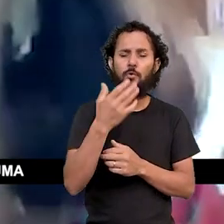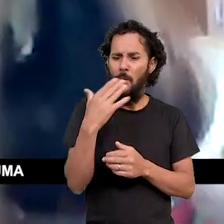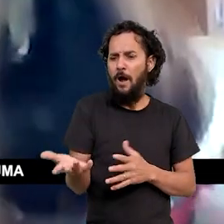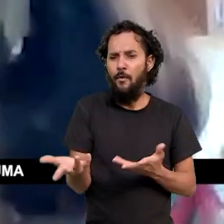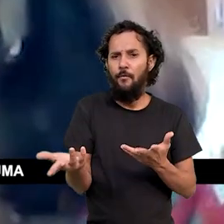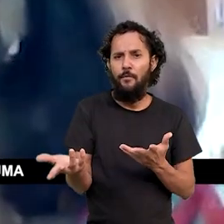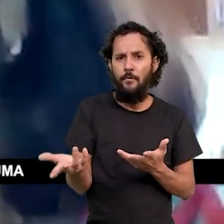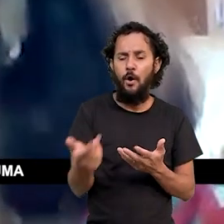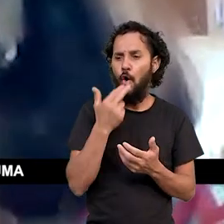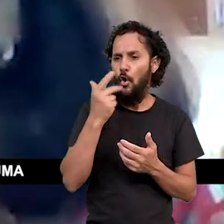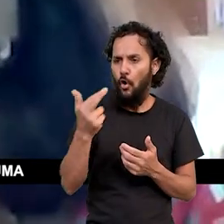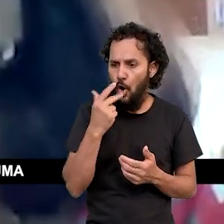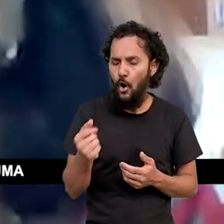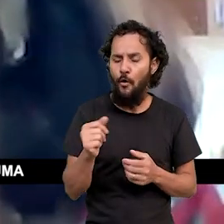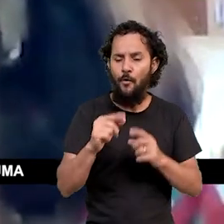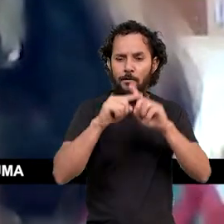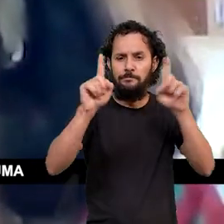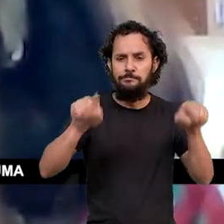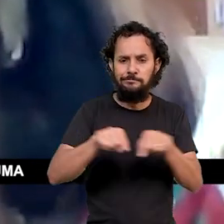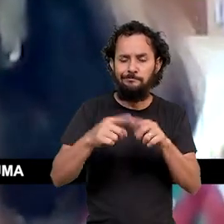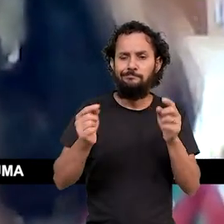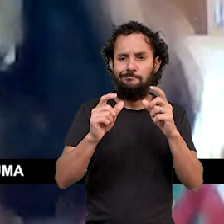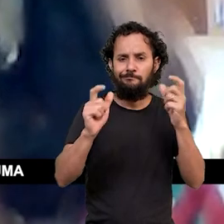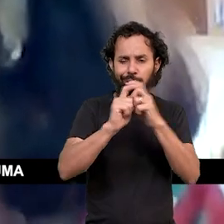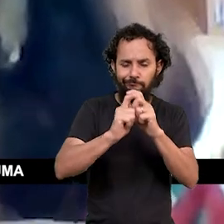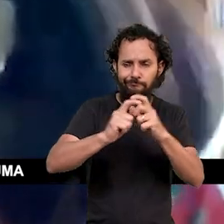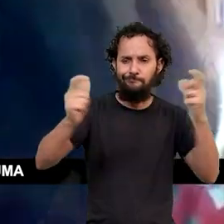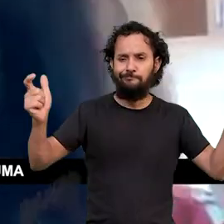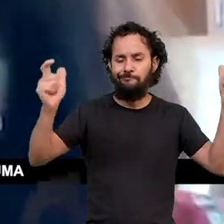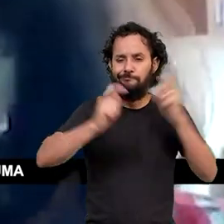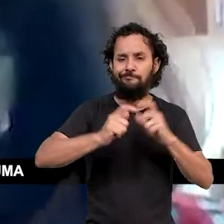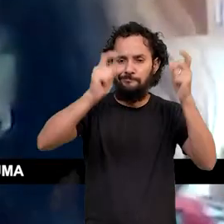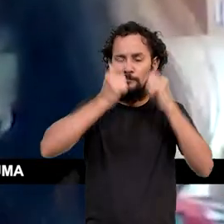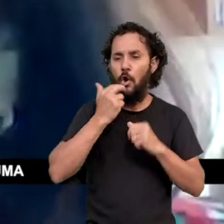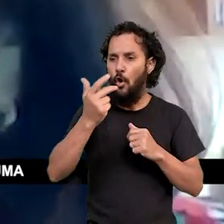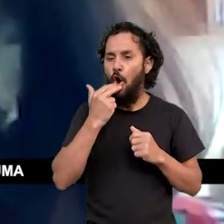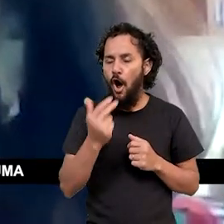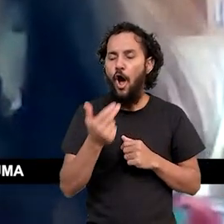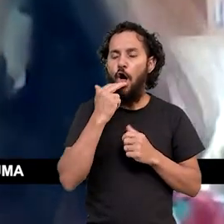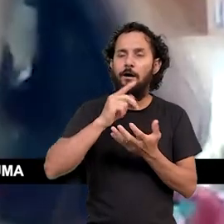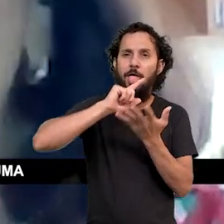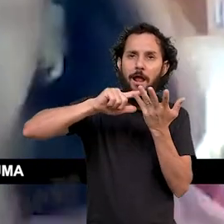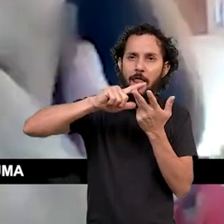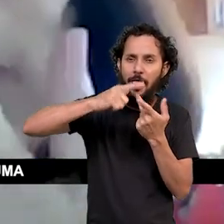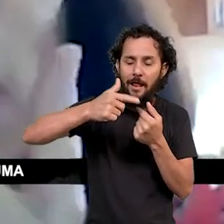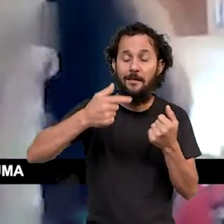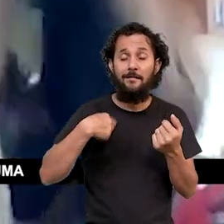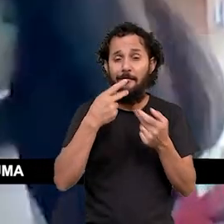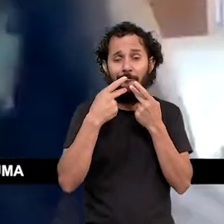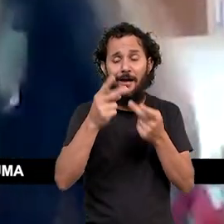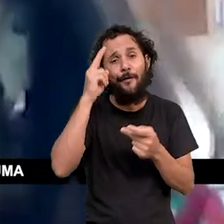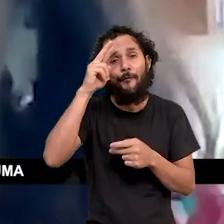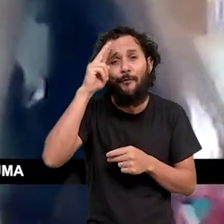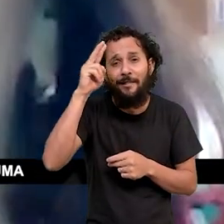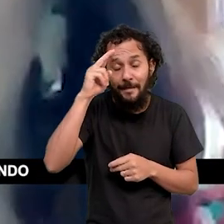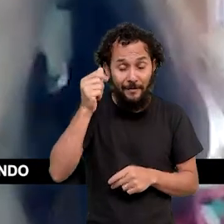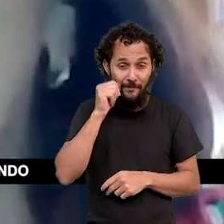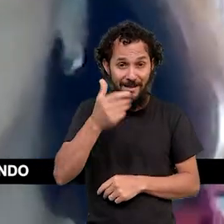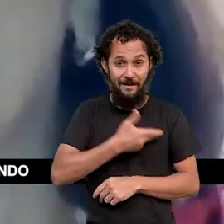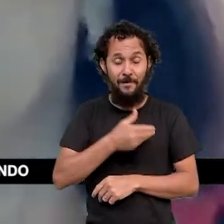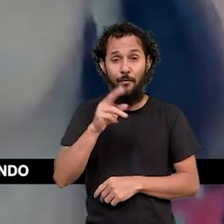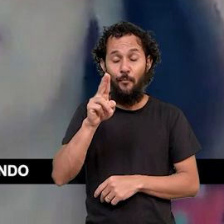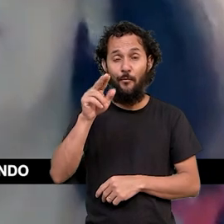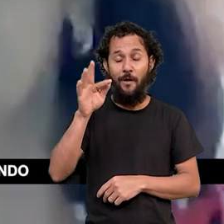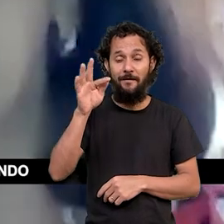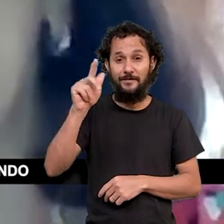atributos? Cor, forma, tamanho, textura, espessura. Às vezes eu falo, eu me lembro muito de uma amiga